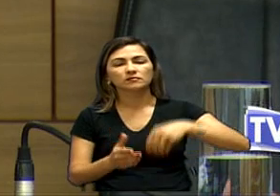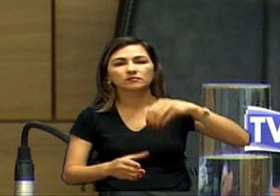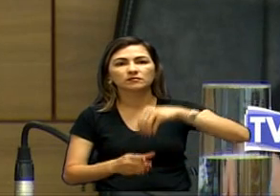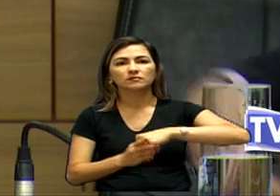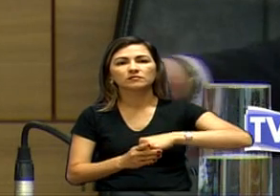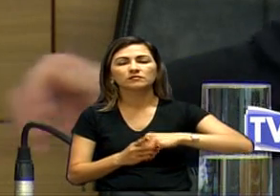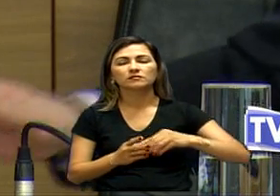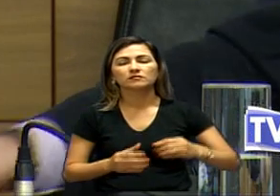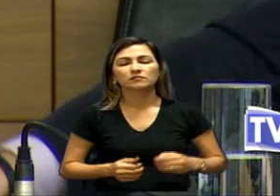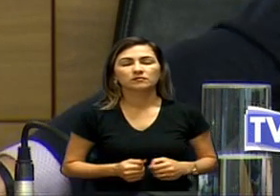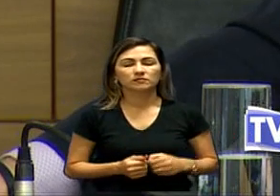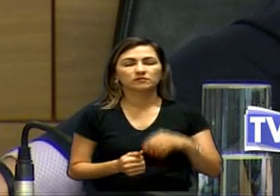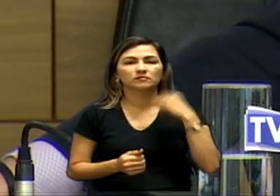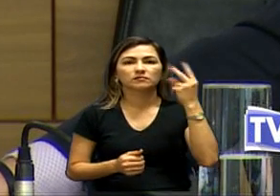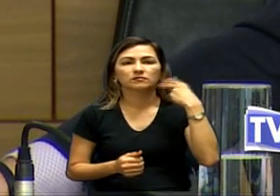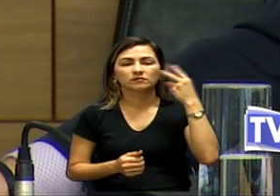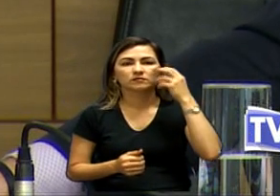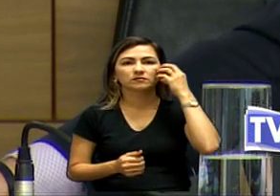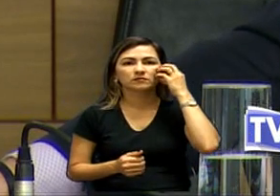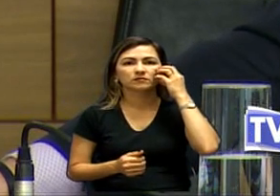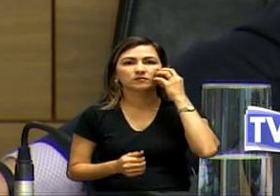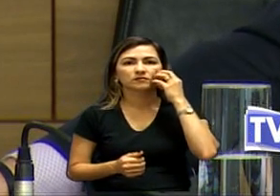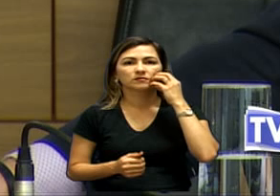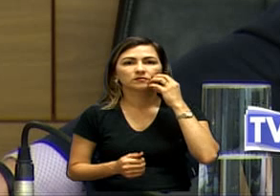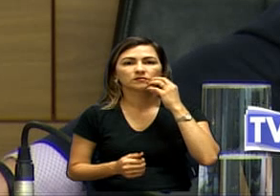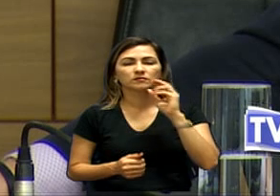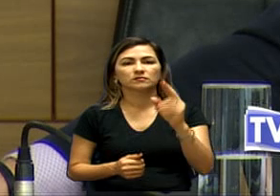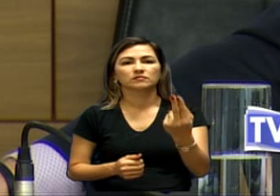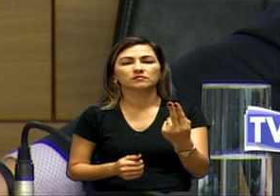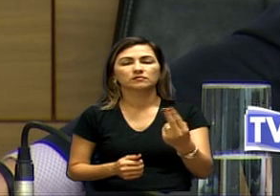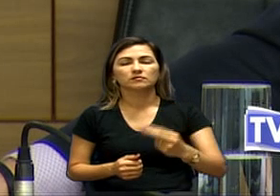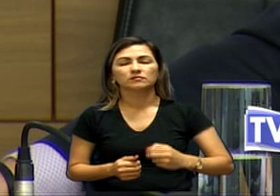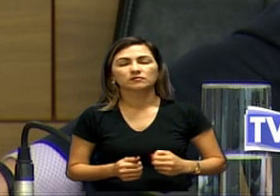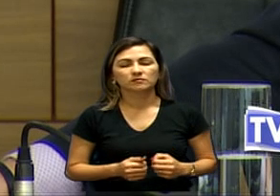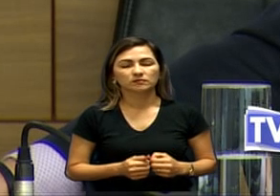Vereador Hudson Pessino, voto.